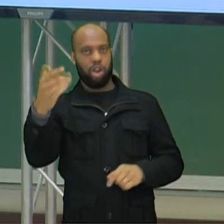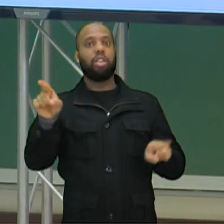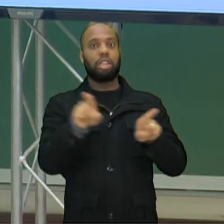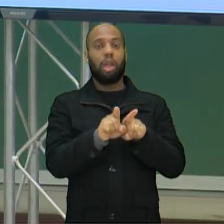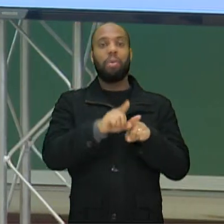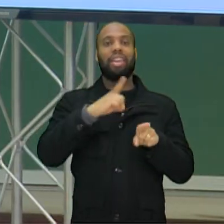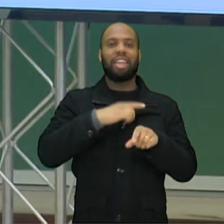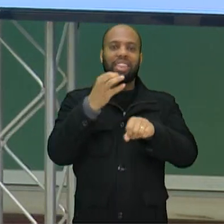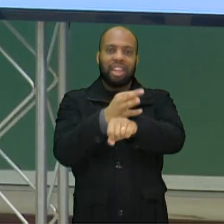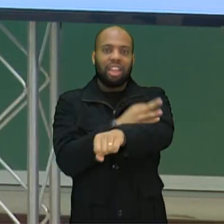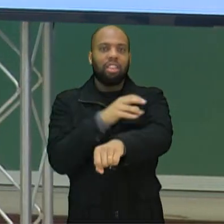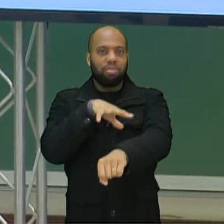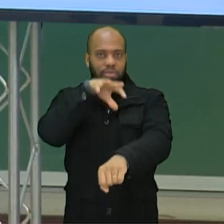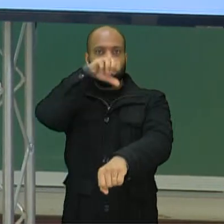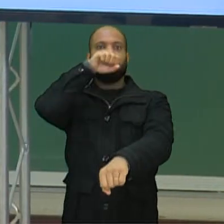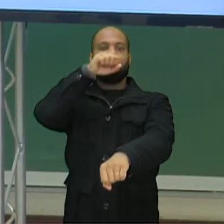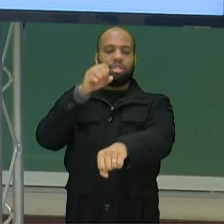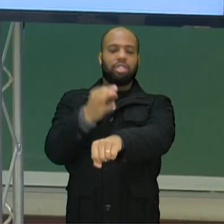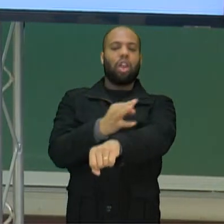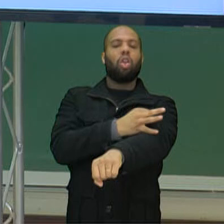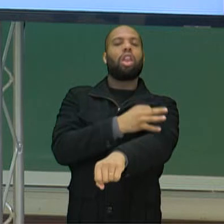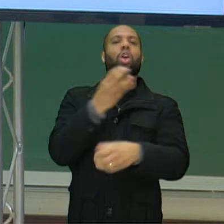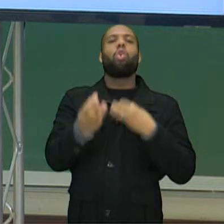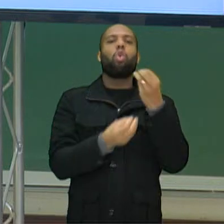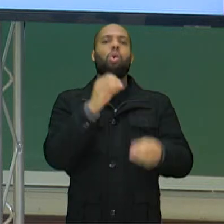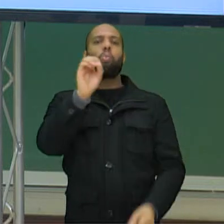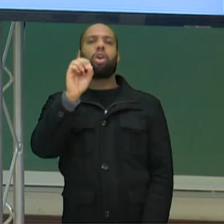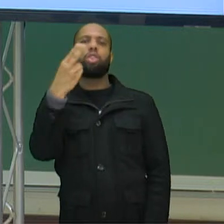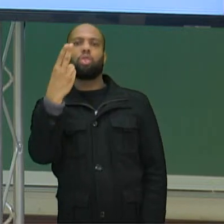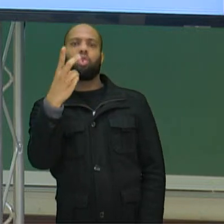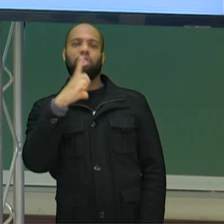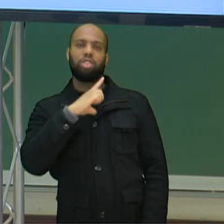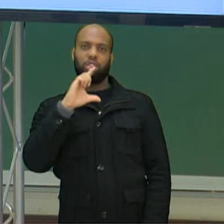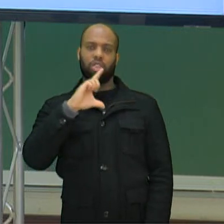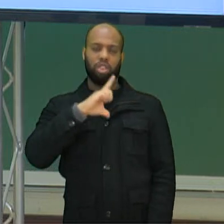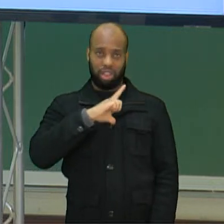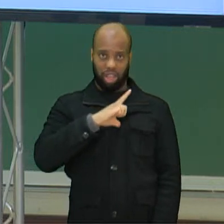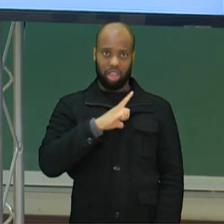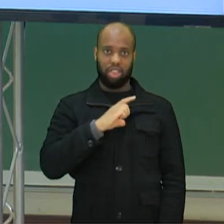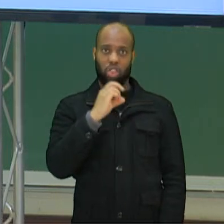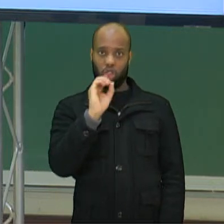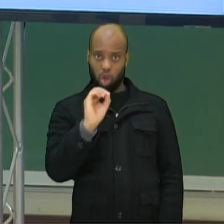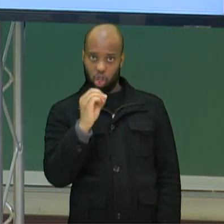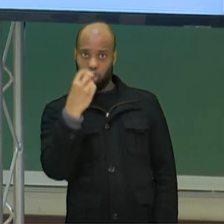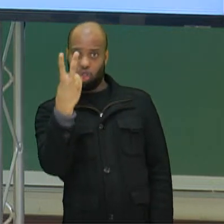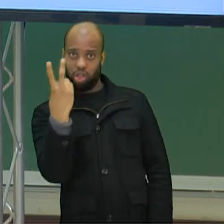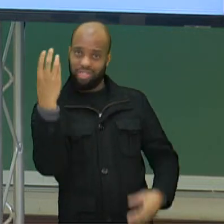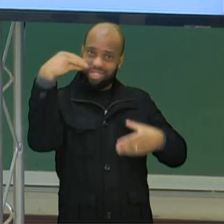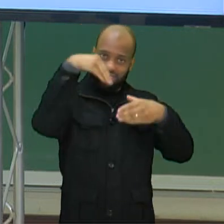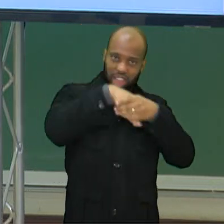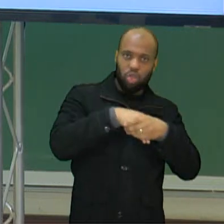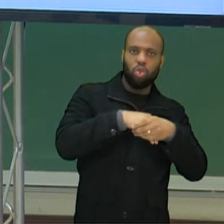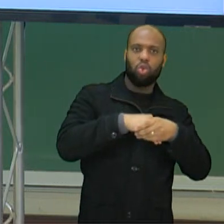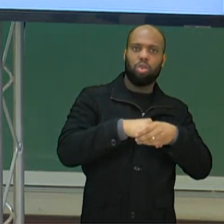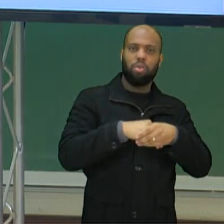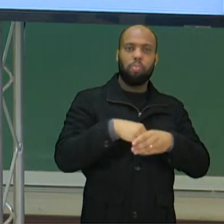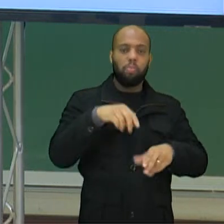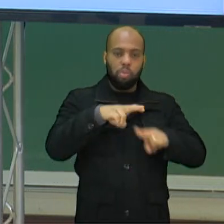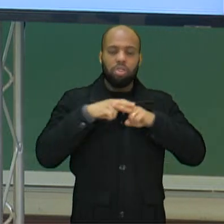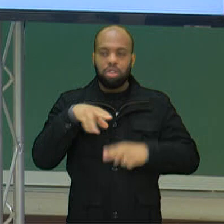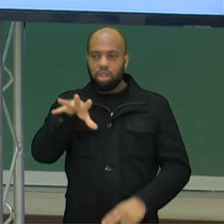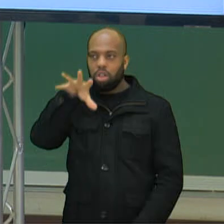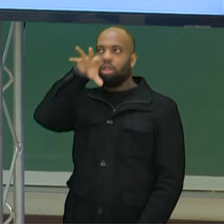temos a respiração celular, ou seja, como é que esse oxigênio que entrou pela minha respiração, no metabolismo aeróbio, como é que